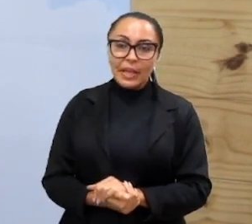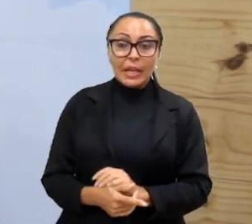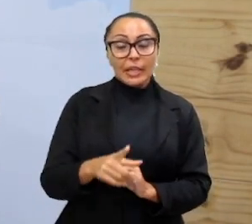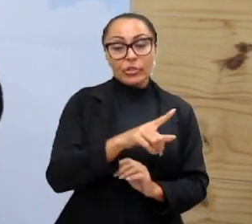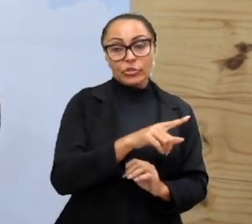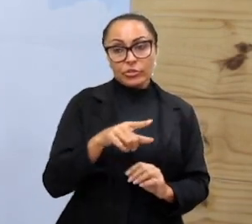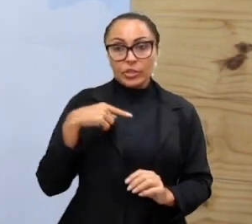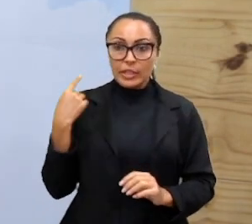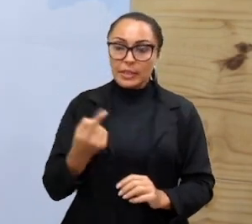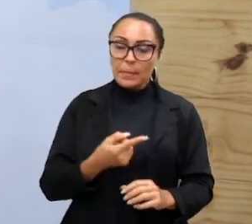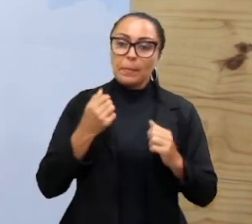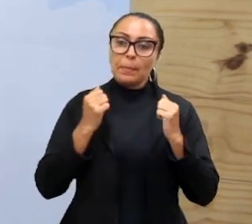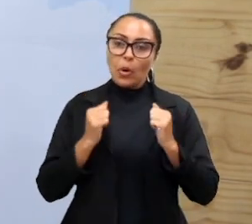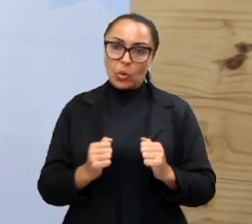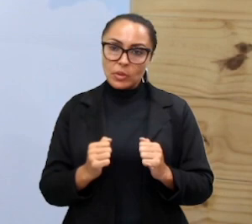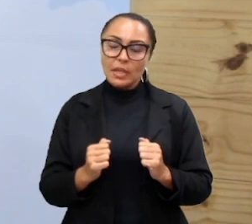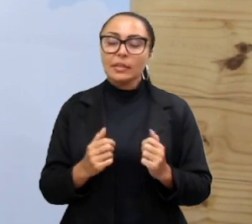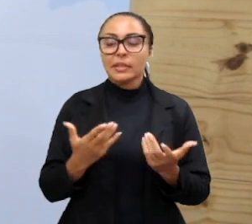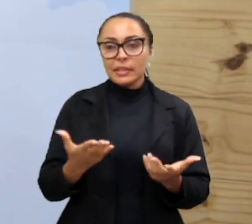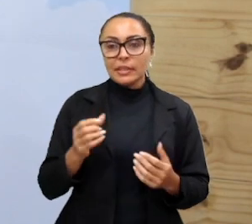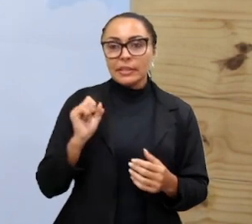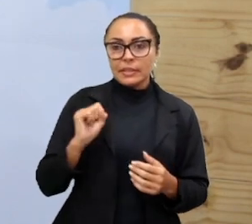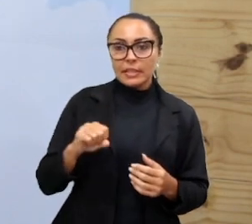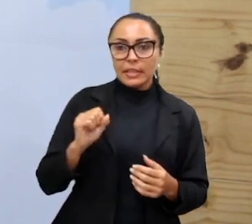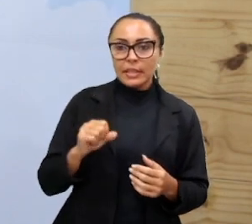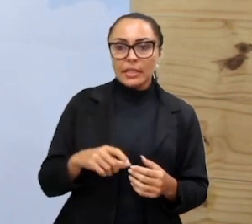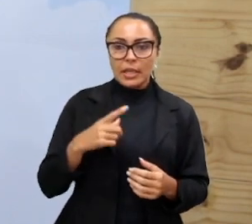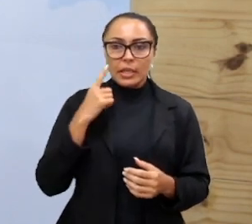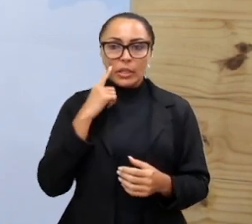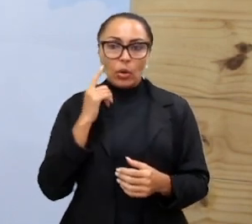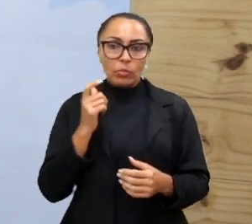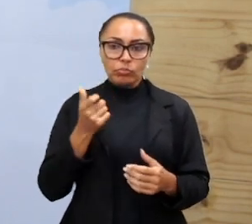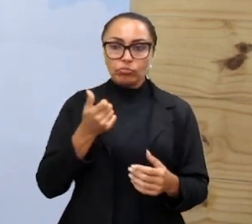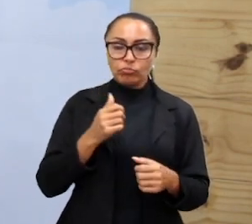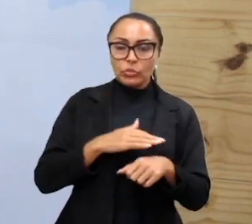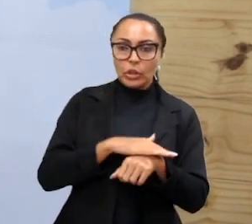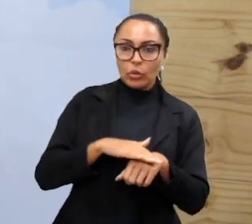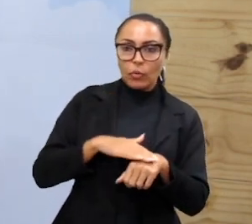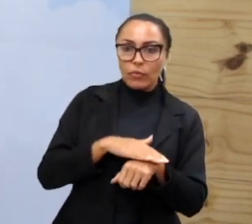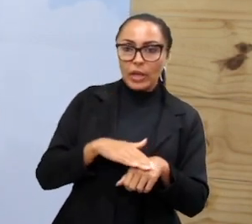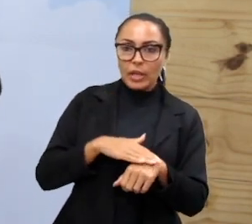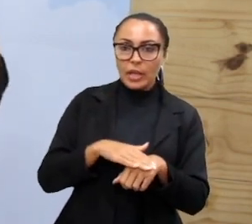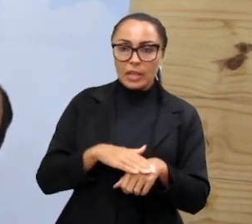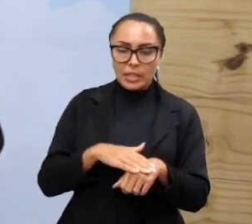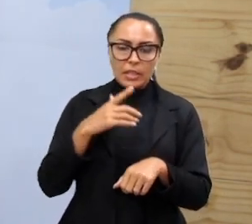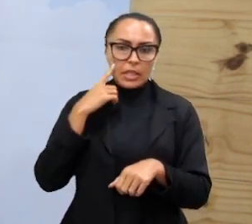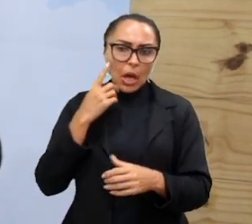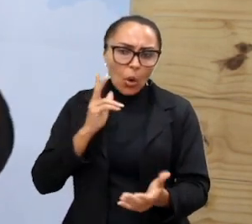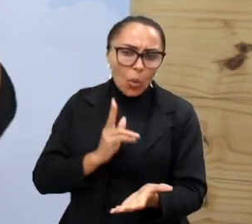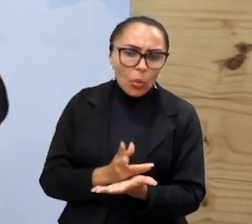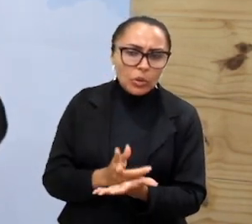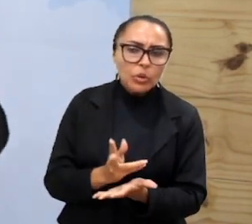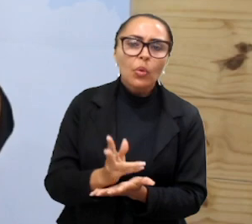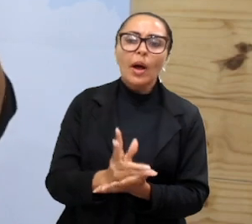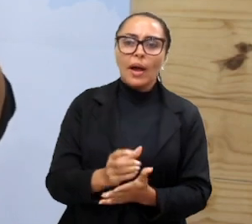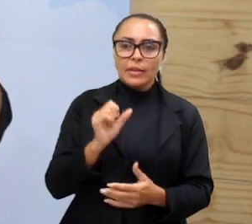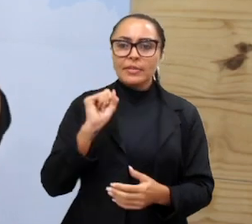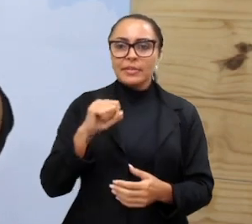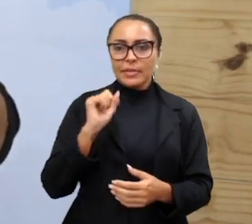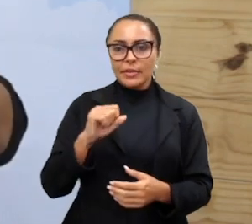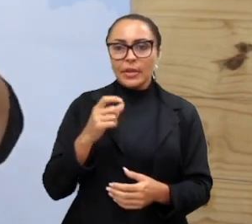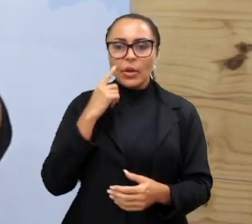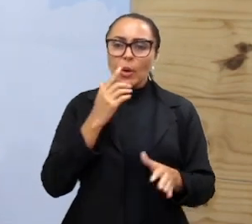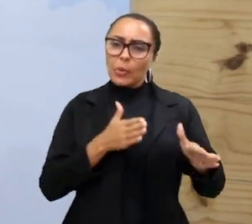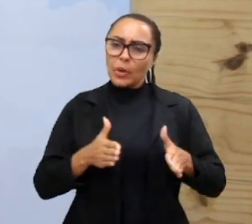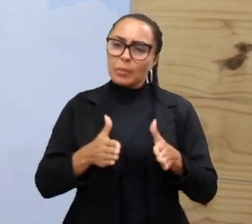possa, né, não, né, se esgotar com essa conversa, mas que a gente traga uma provocação para que você caminhe